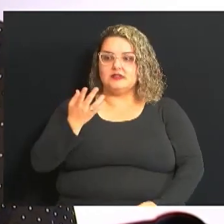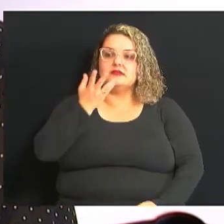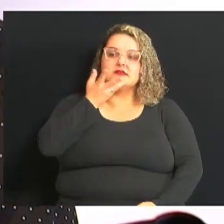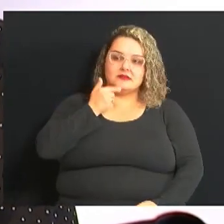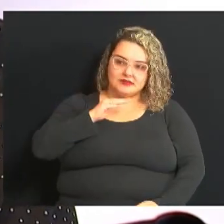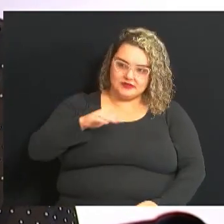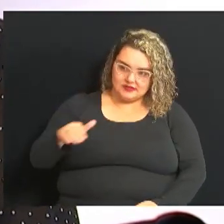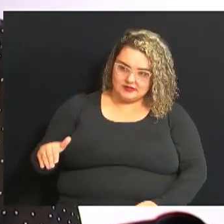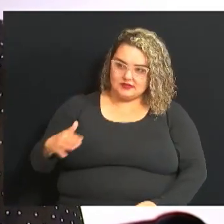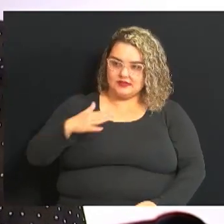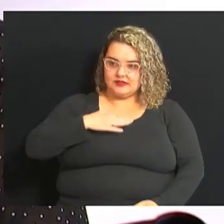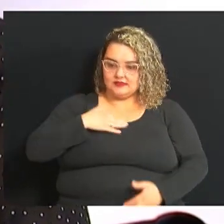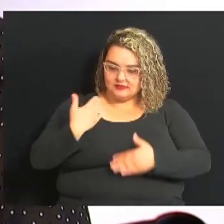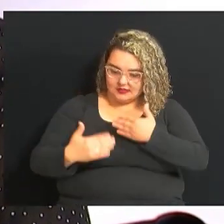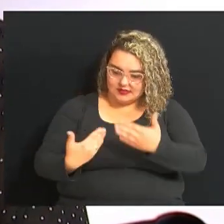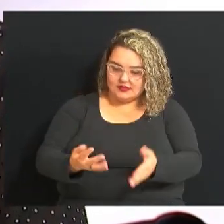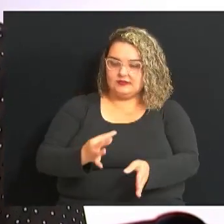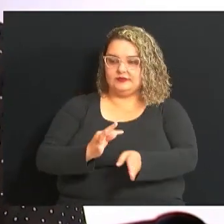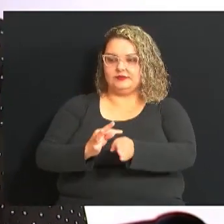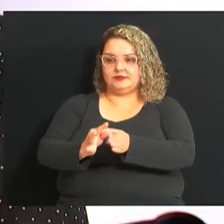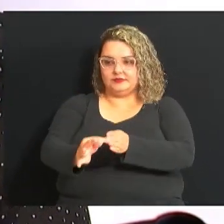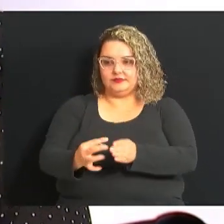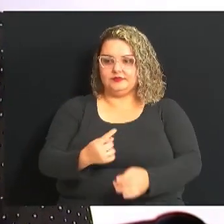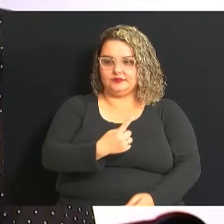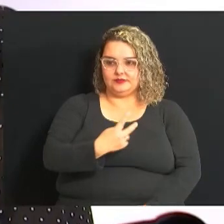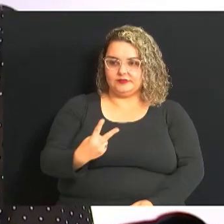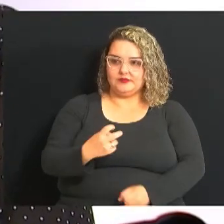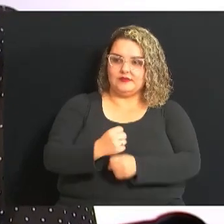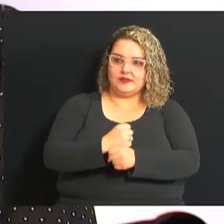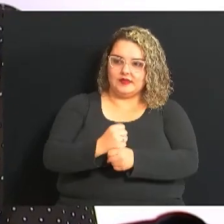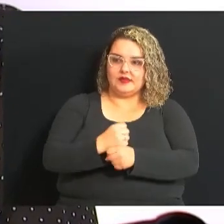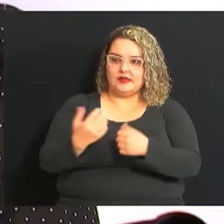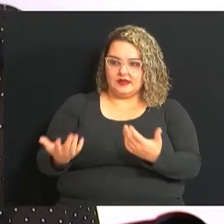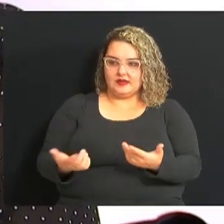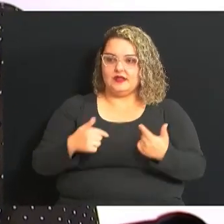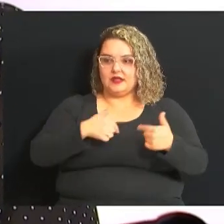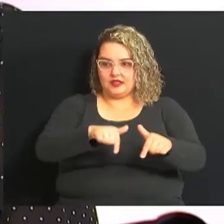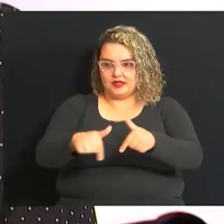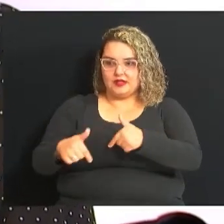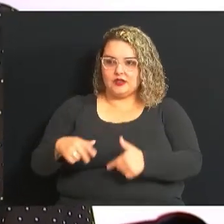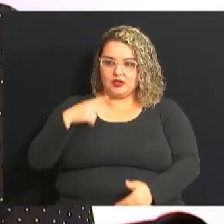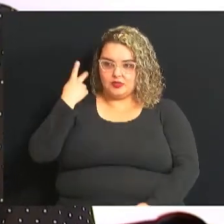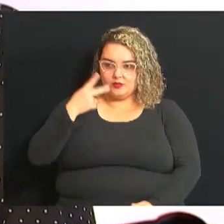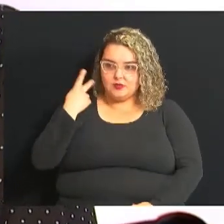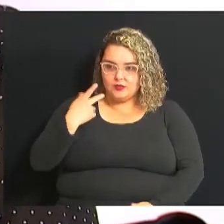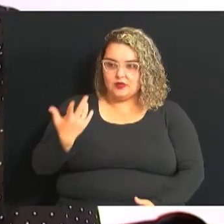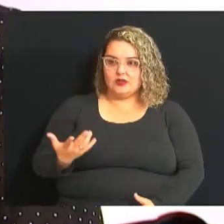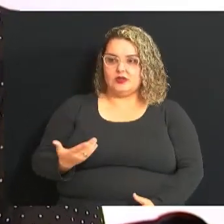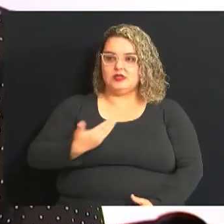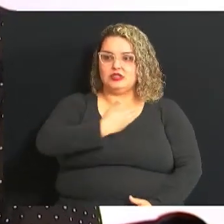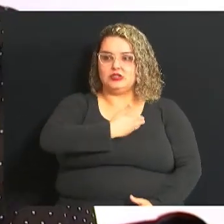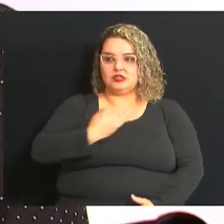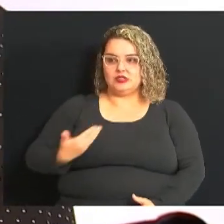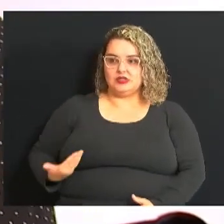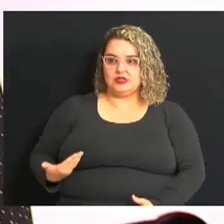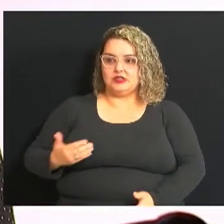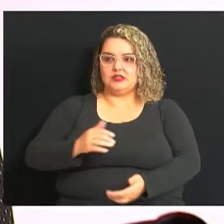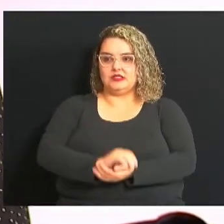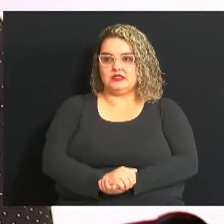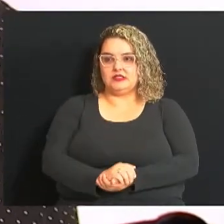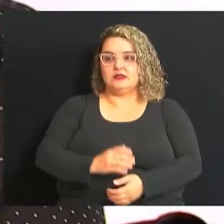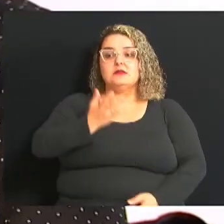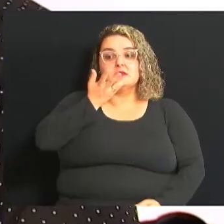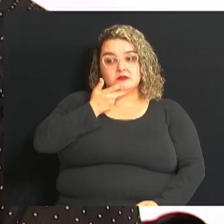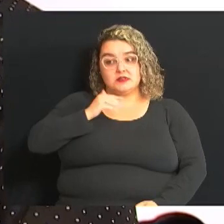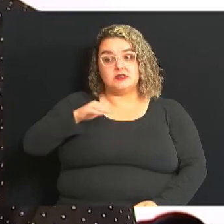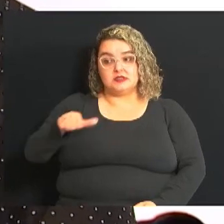minha caminhada ali no Conselho Tutelar, né, 12 anos, para trabalhar por políticas públicas, né, para as crianças e